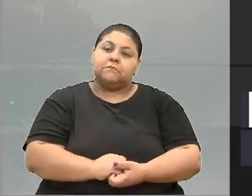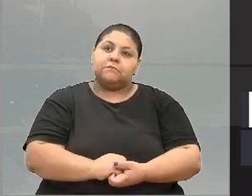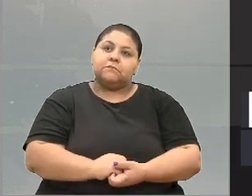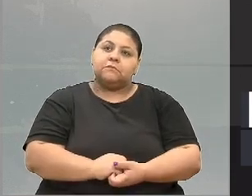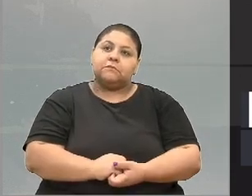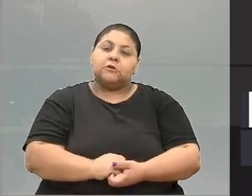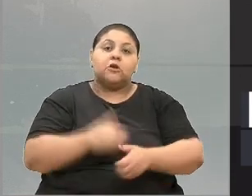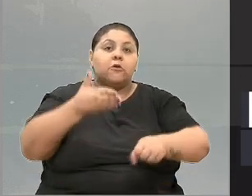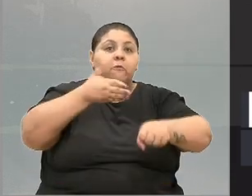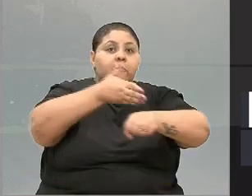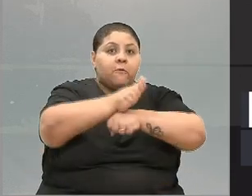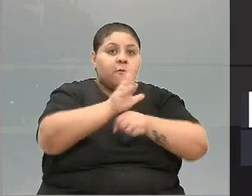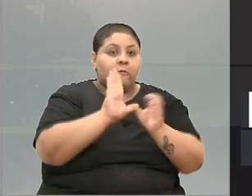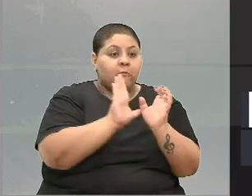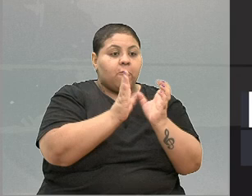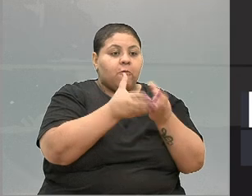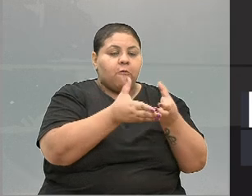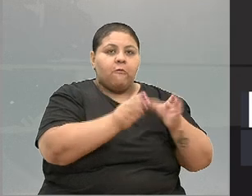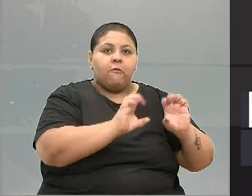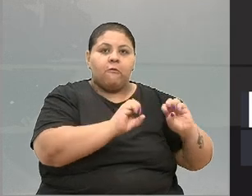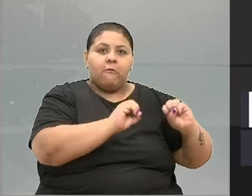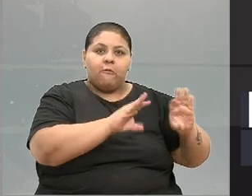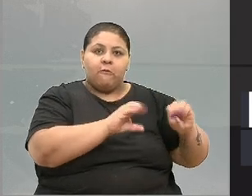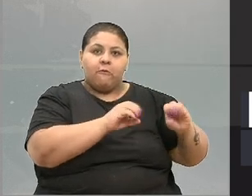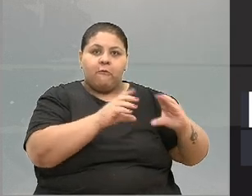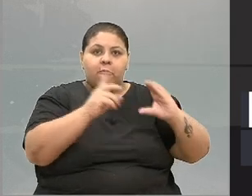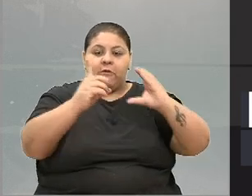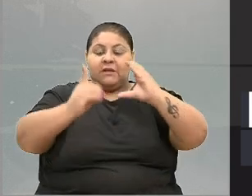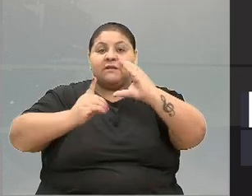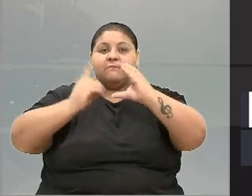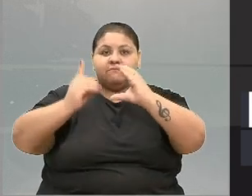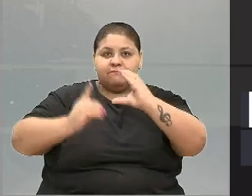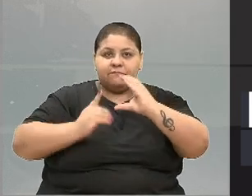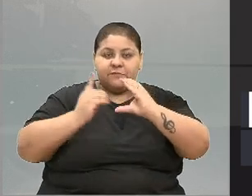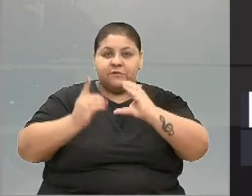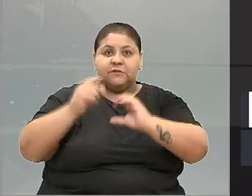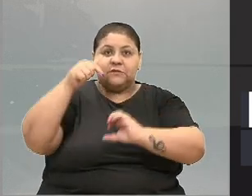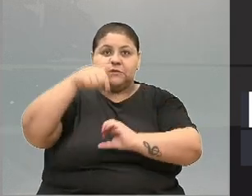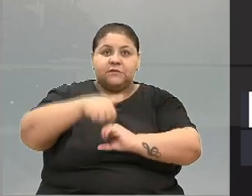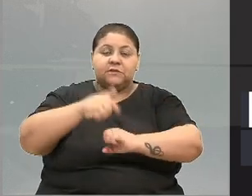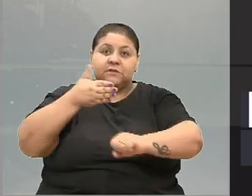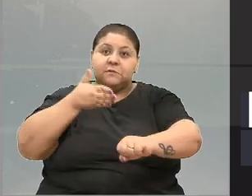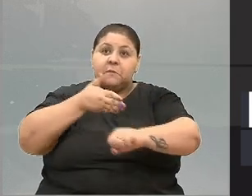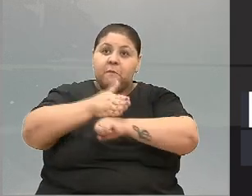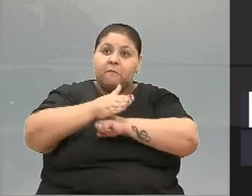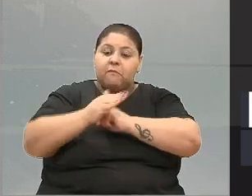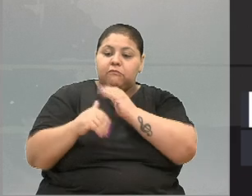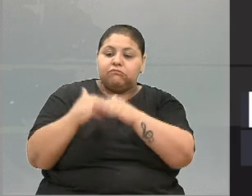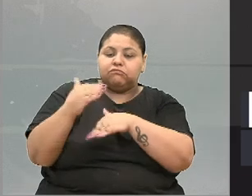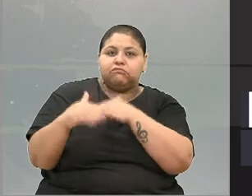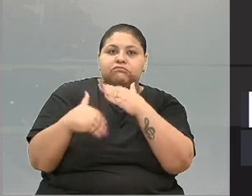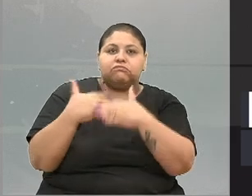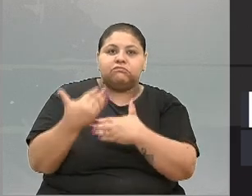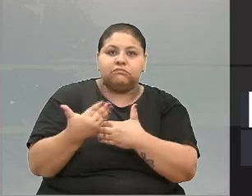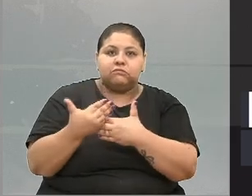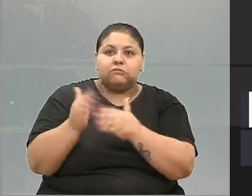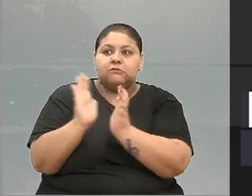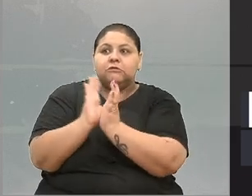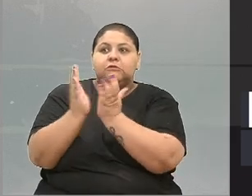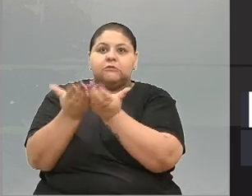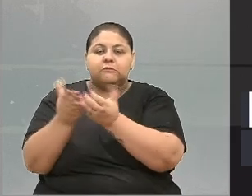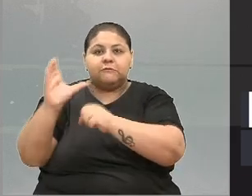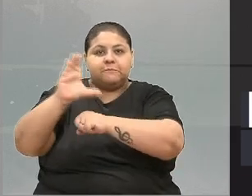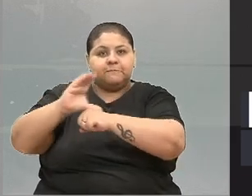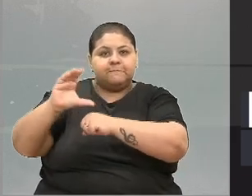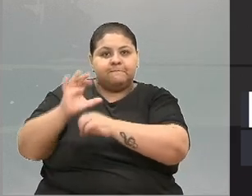Recentemente aprovado pela Comissão de Educação da Câmara dos Deputados, esse projeto avança para a Comissão de Constituição